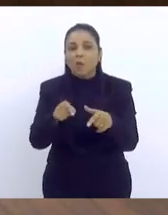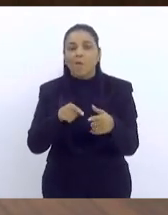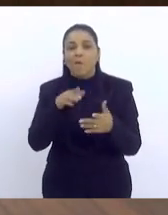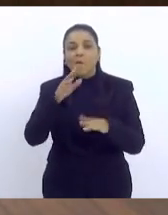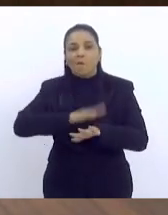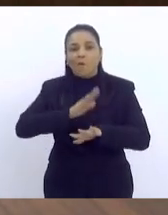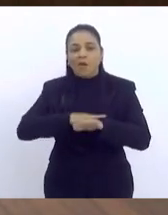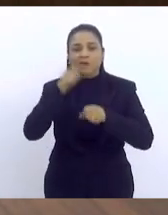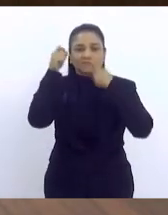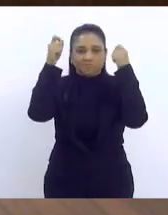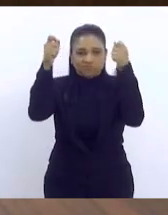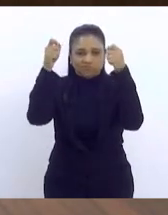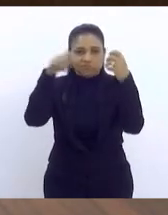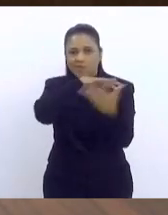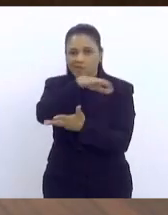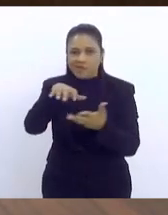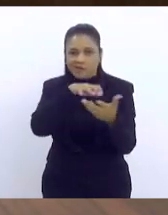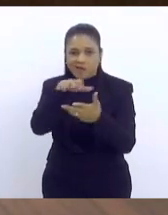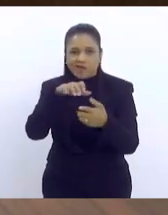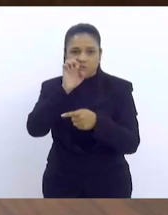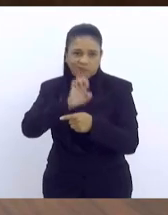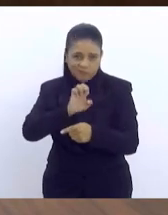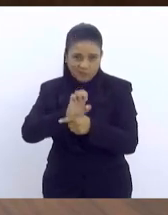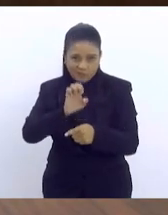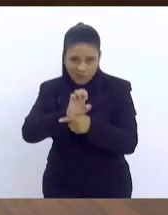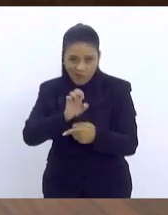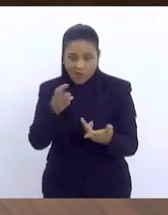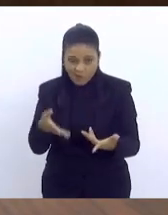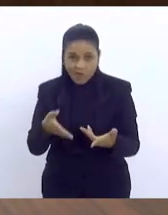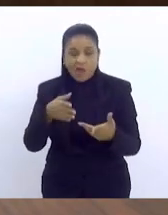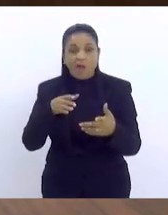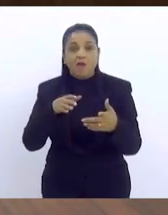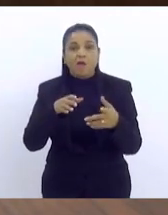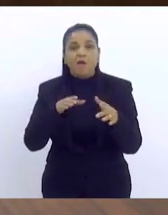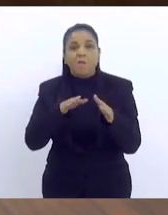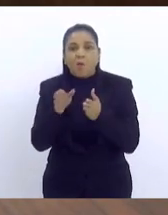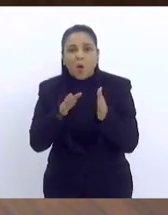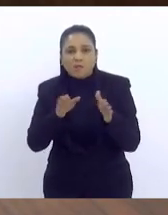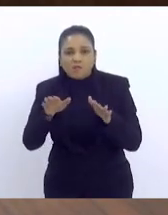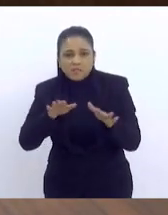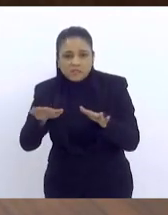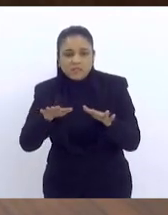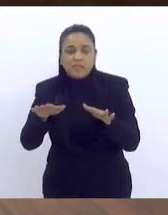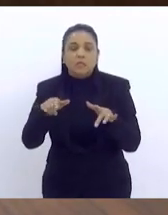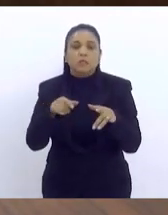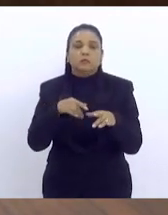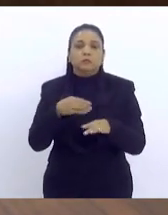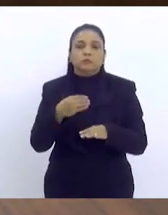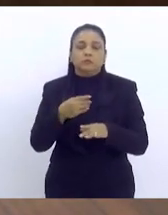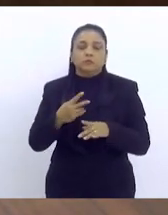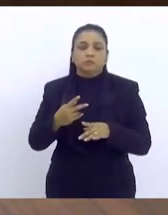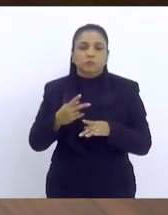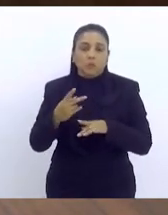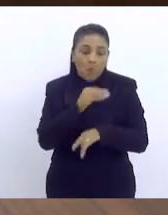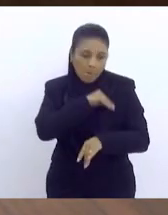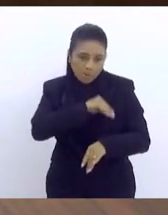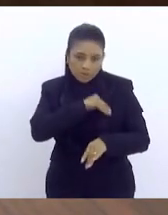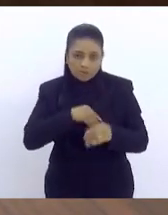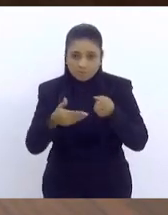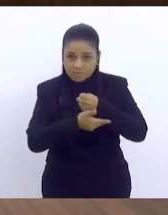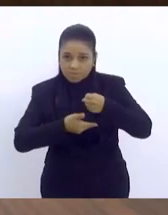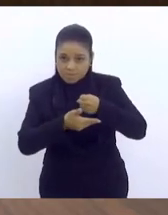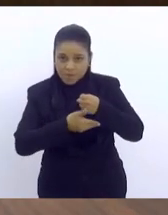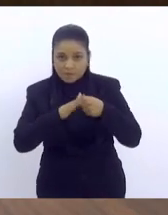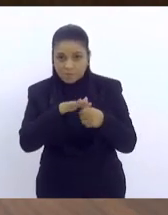greve que a rede Estadual de Educação vive essa mobilização em busca do piso Nacional do magistério para todos